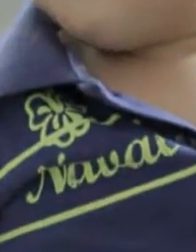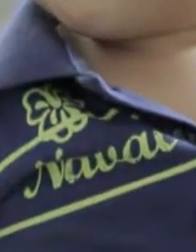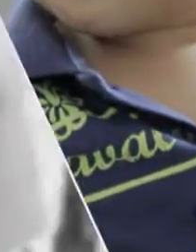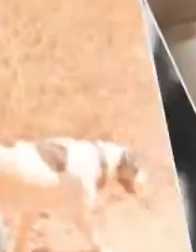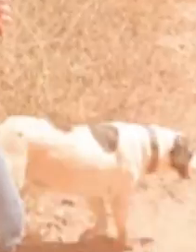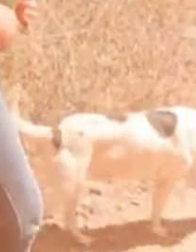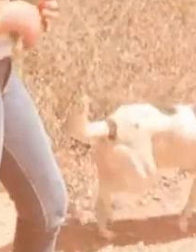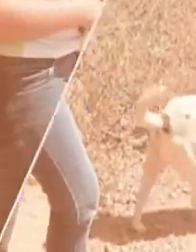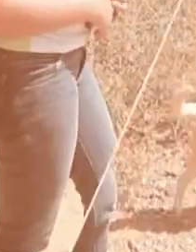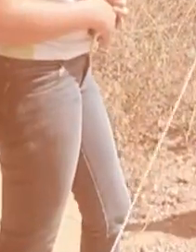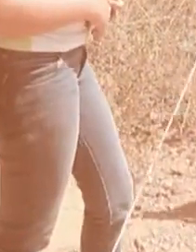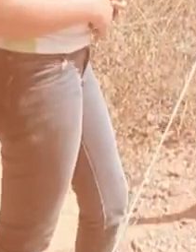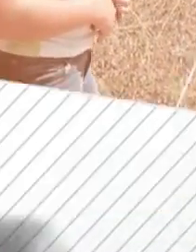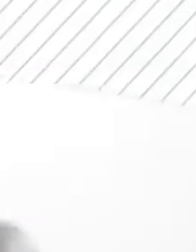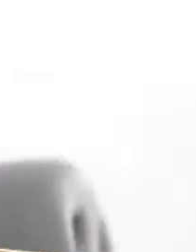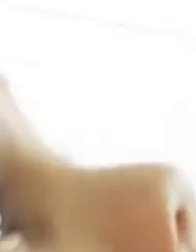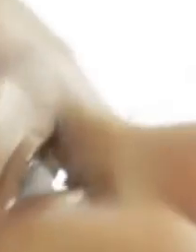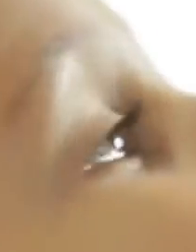Música